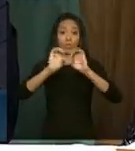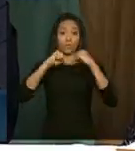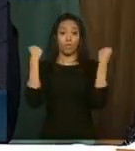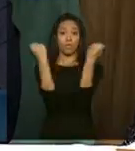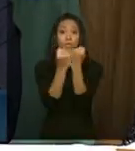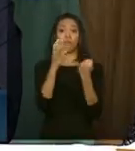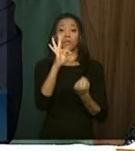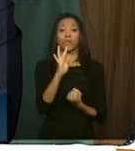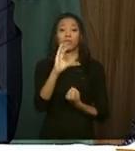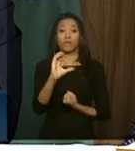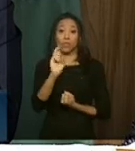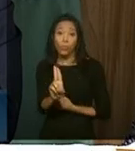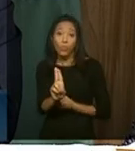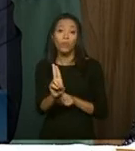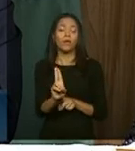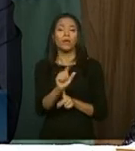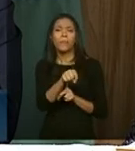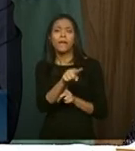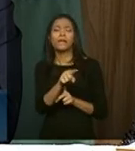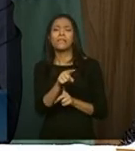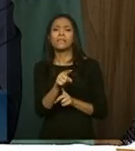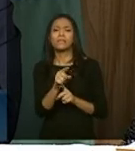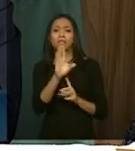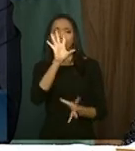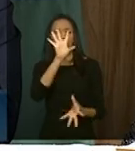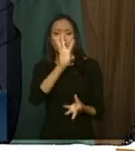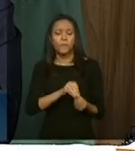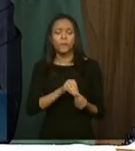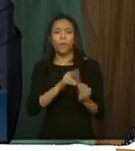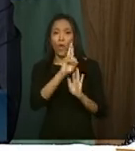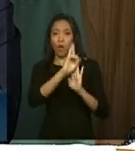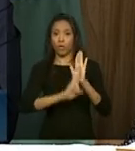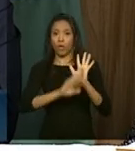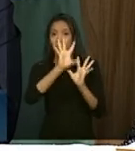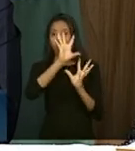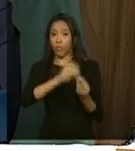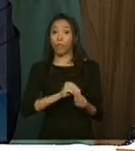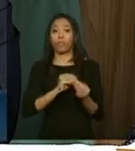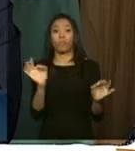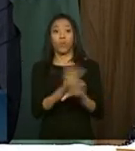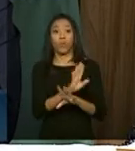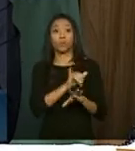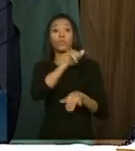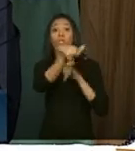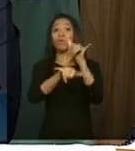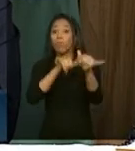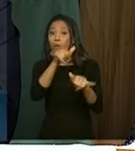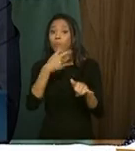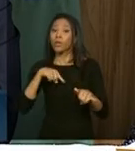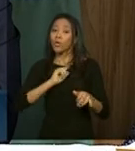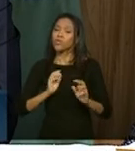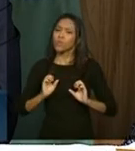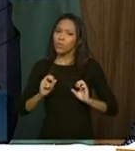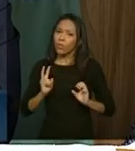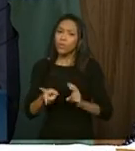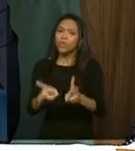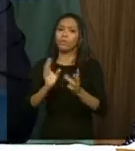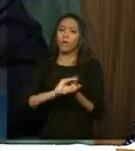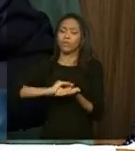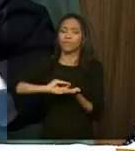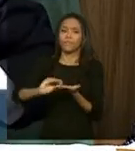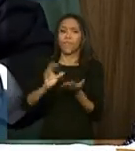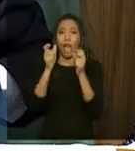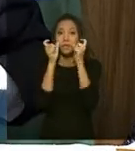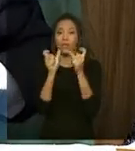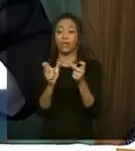TCU concluir o parecer sobre a questão dos portos, para a gente poder agilizar os TUPs, os investimentos e atrair investimentos